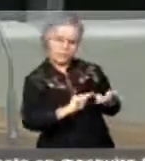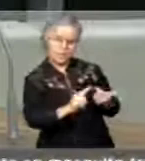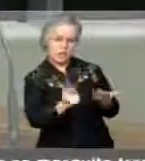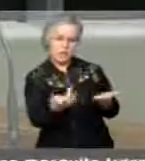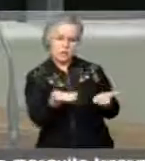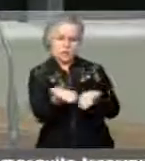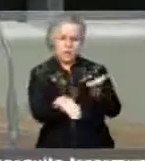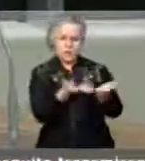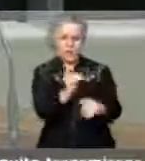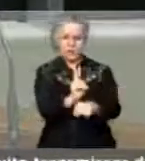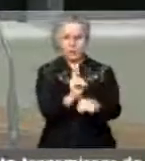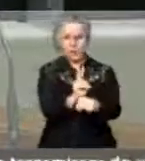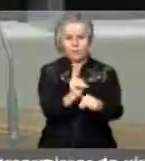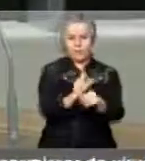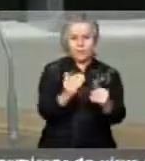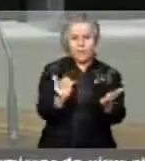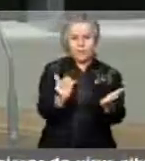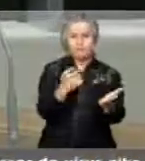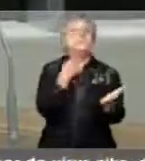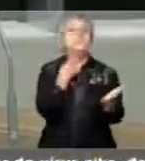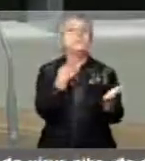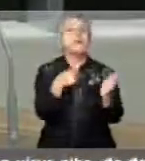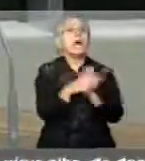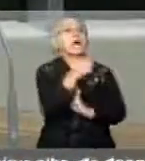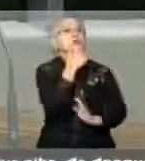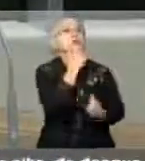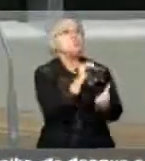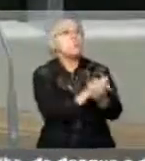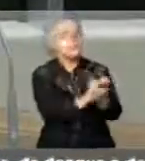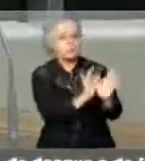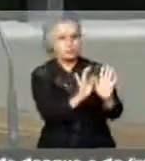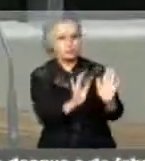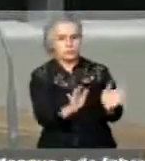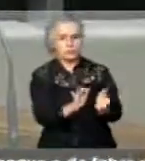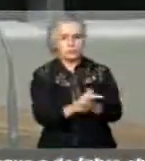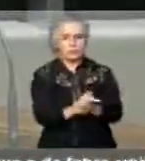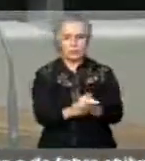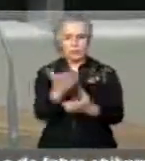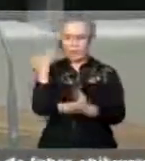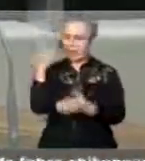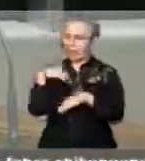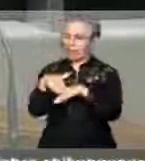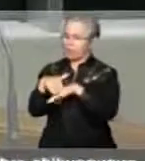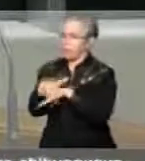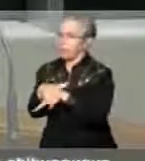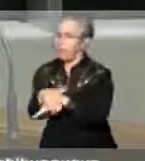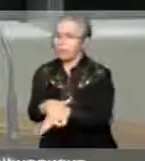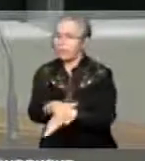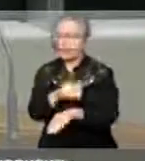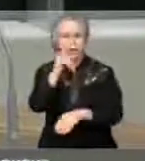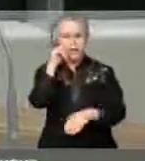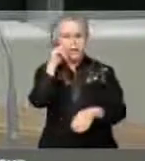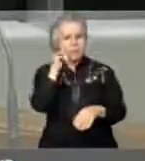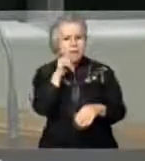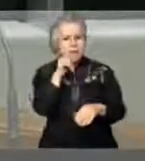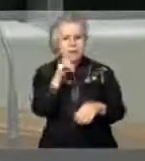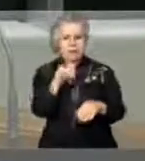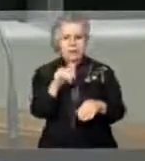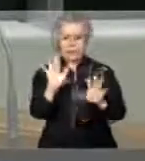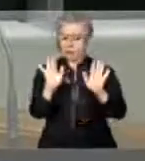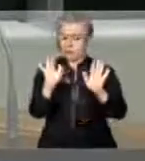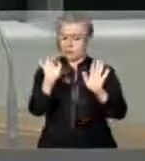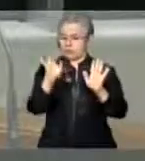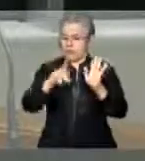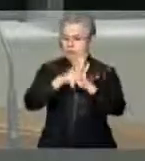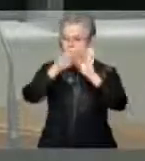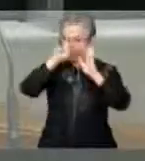extremado cuidado com os desejos do esposo. Daquele lugar de subordinação, a mulher viu-se guinada ao protagonismo de sua